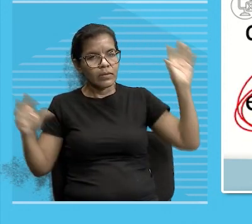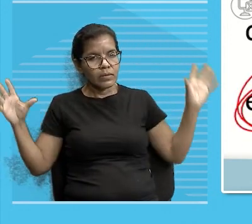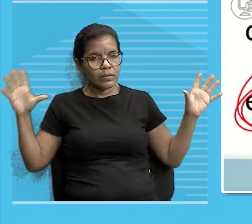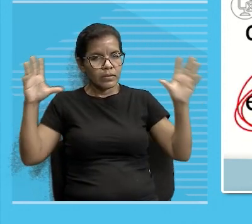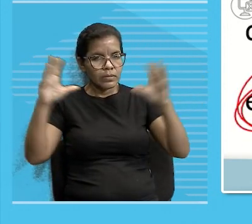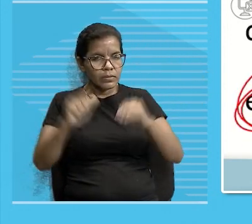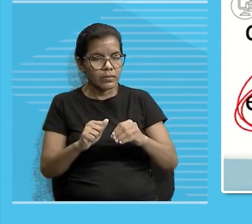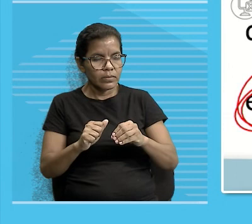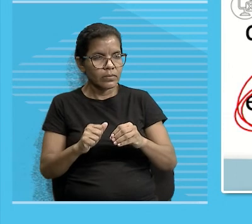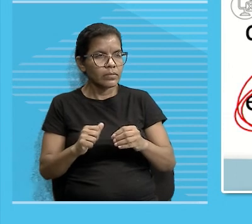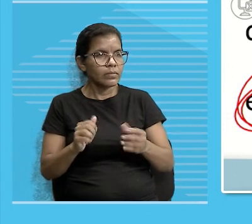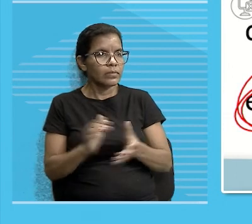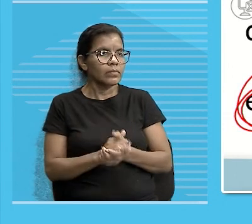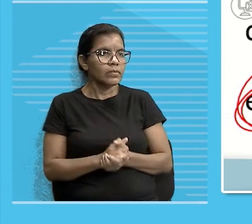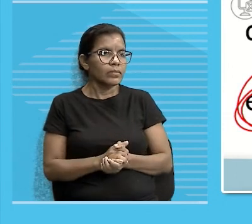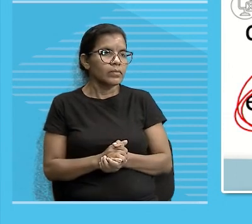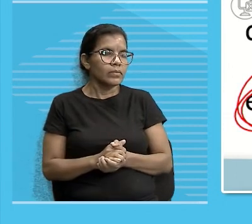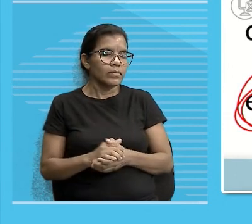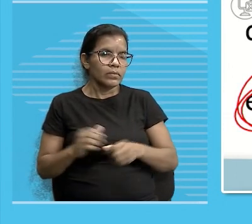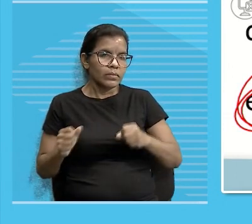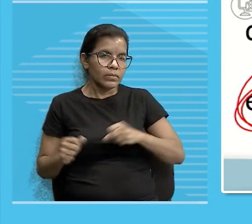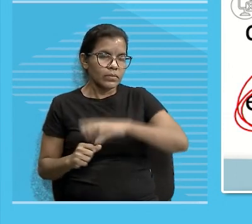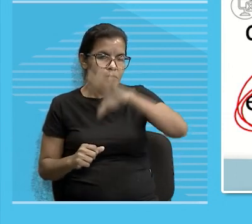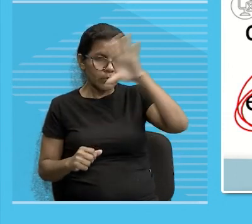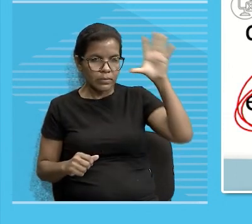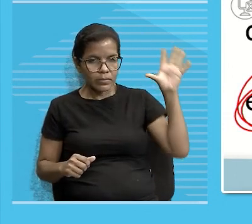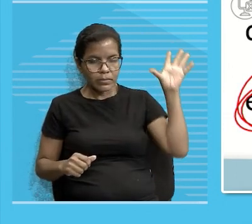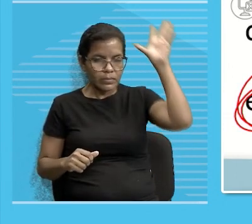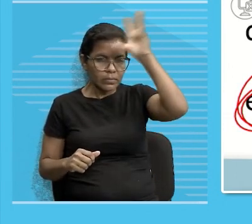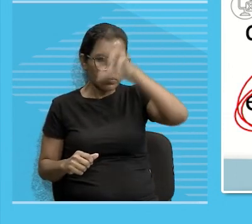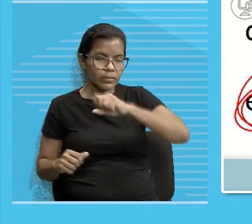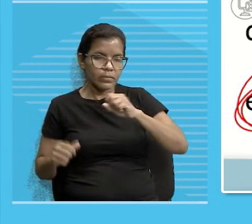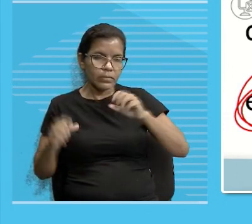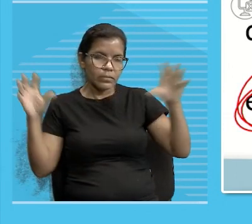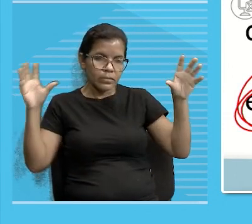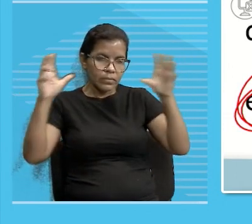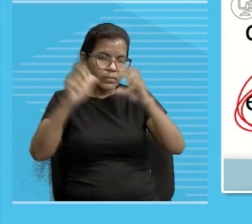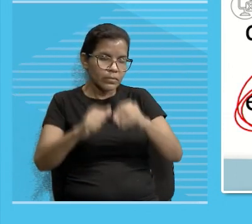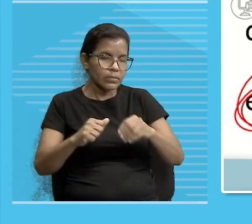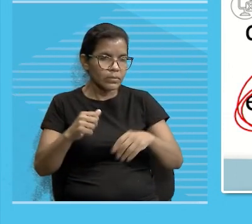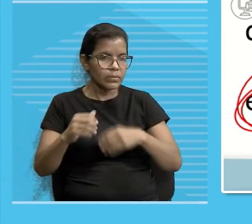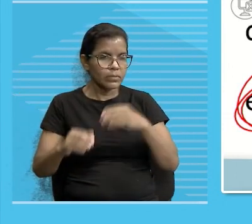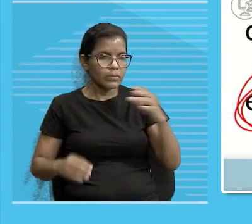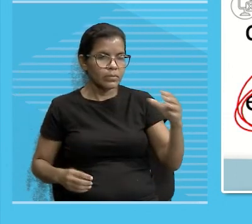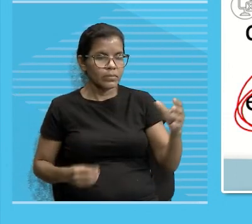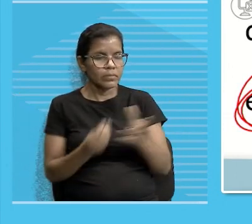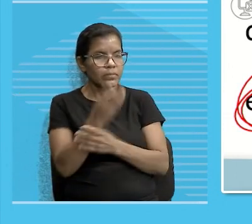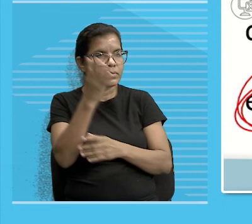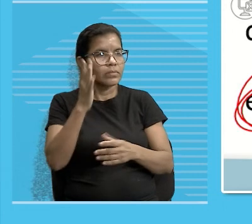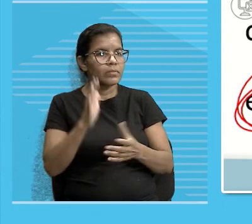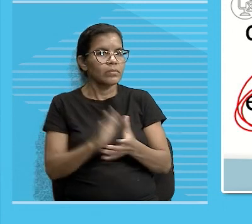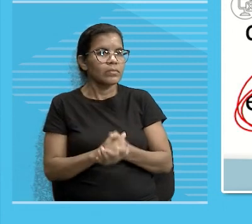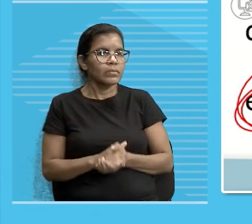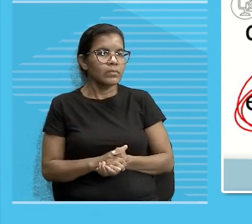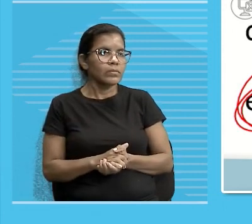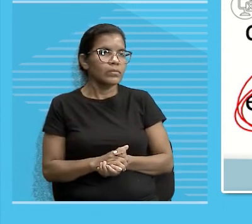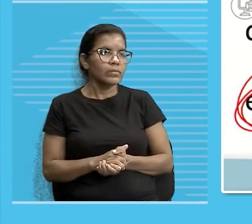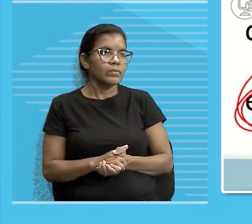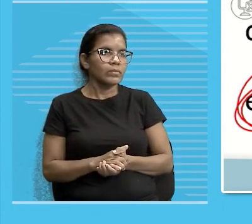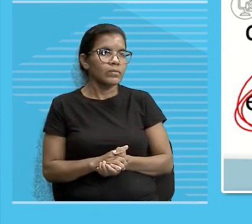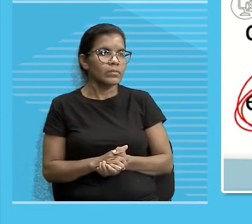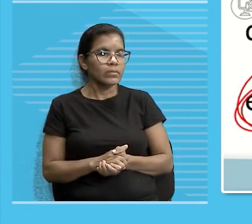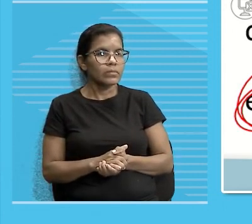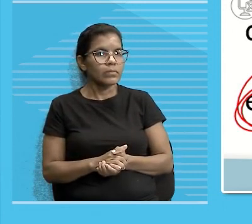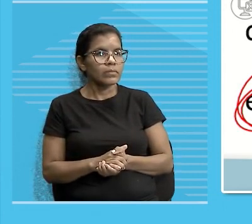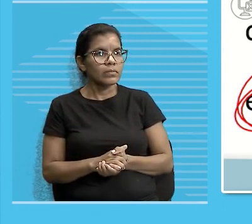né? A técnica do claro e escuro, ela gera o quê, galera? Quem lembra? Ela vai